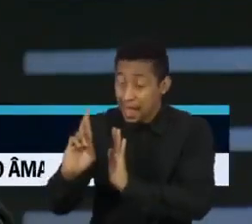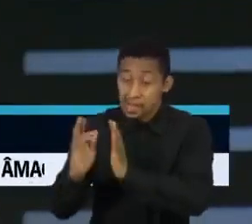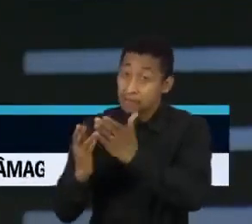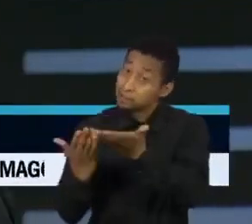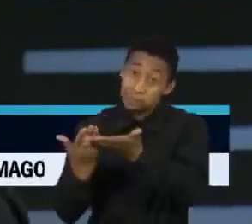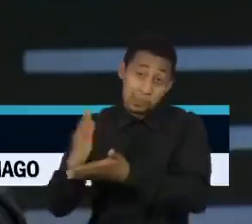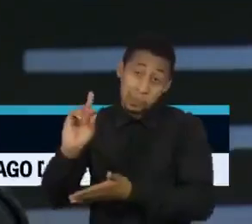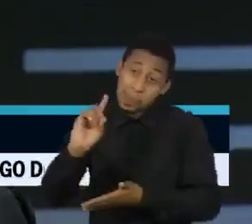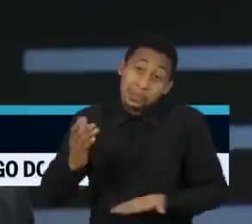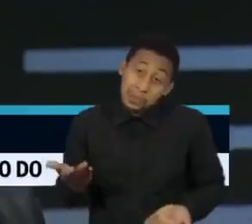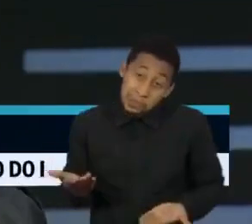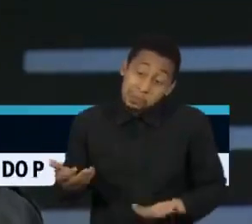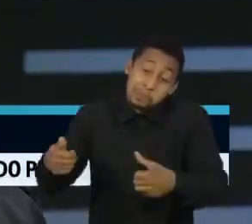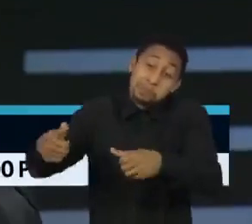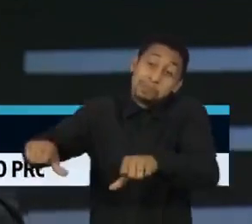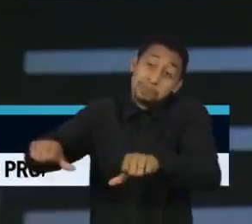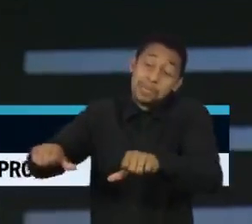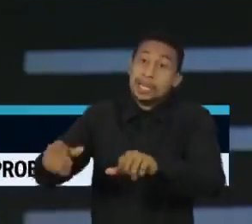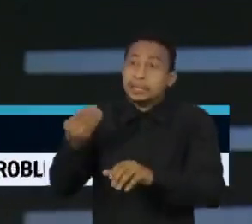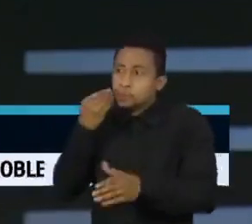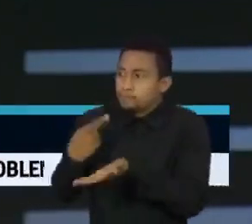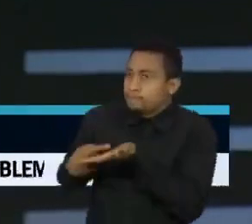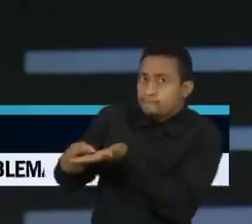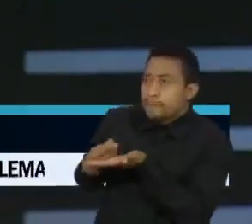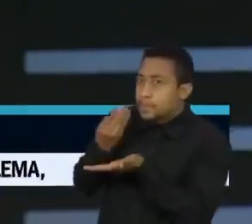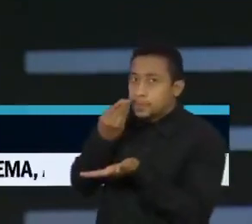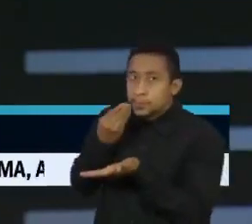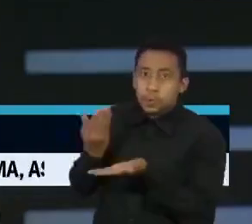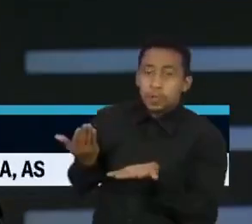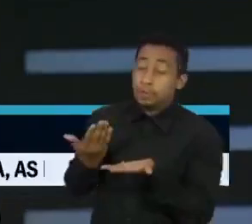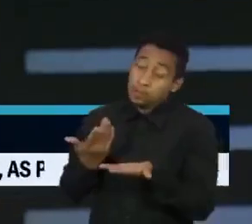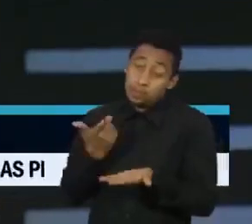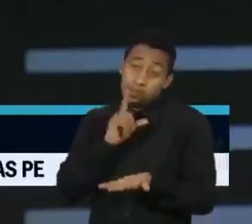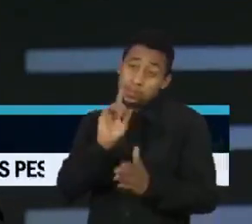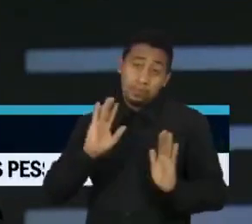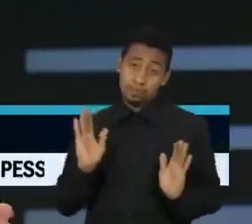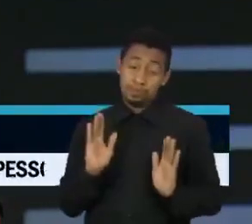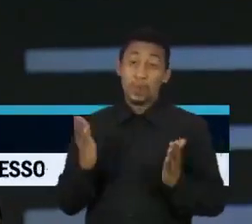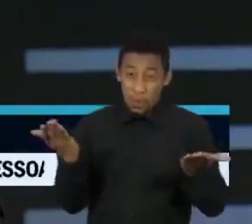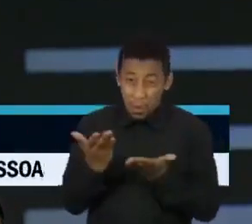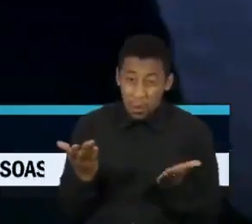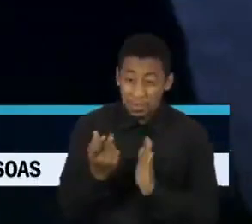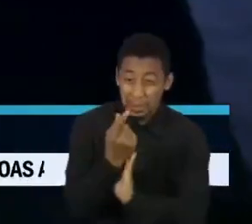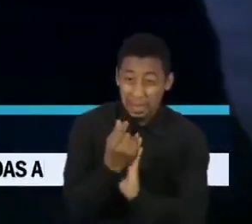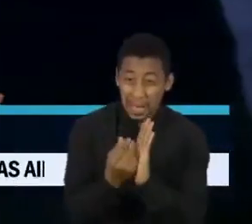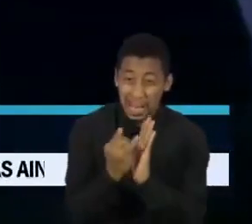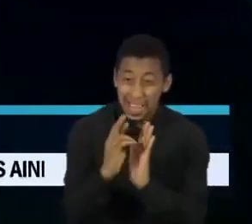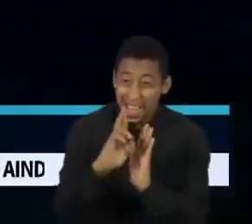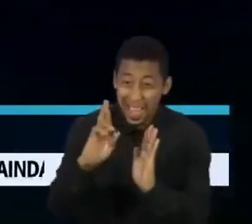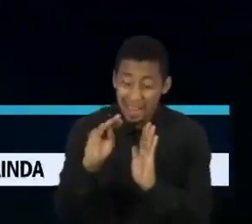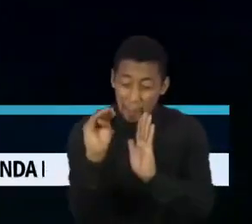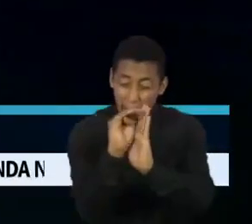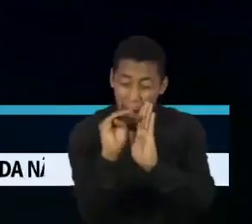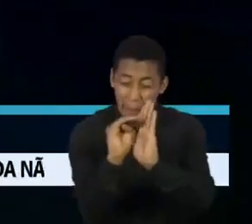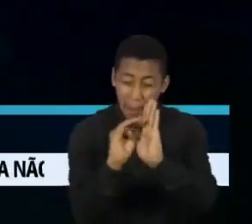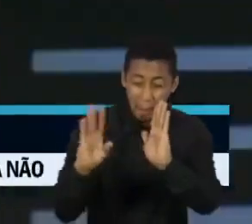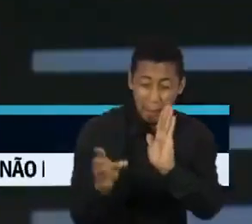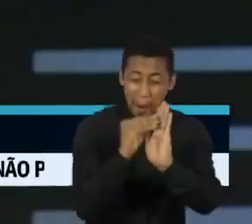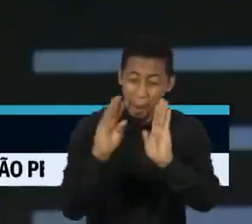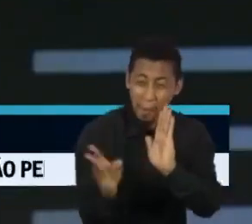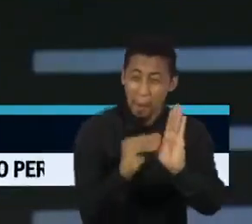passou então Tempo de Voltar Atrás negociou hoje o pacote da reforma depois Renan um desastre Total viram uns trem do mostrar